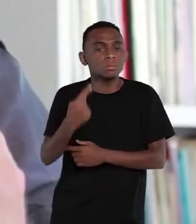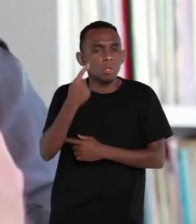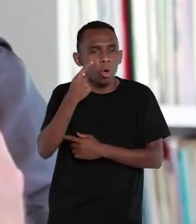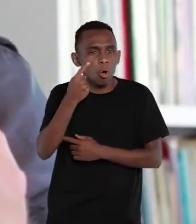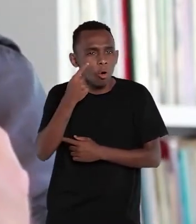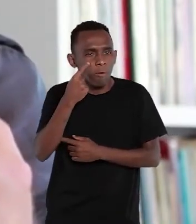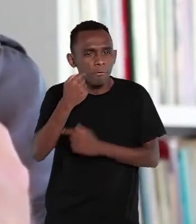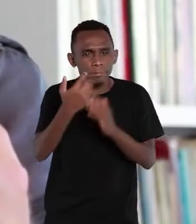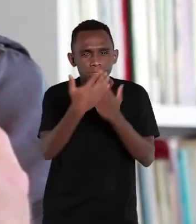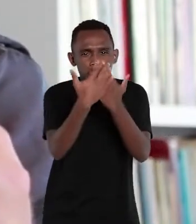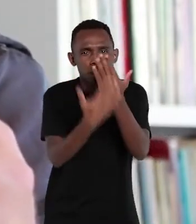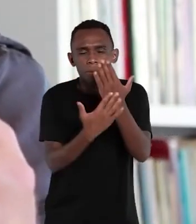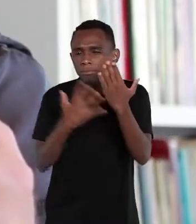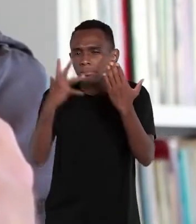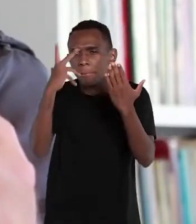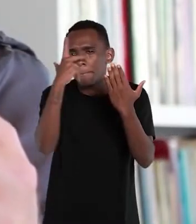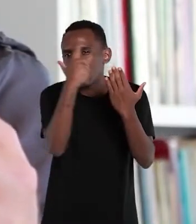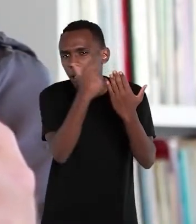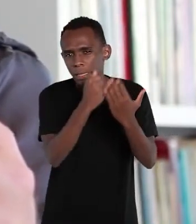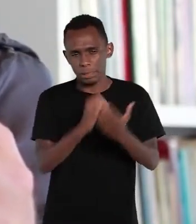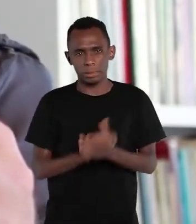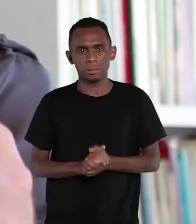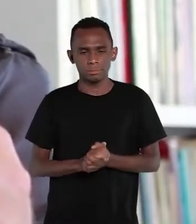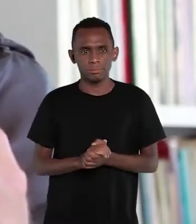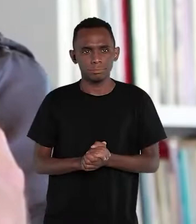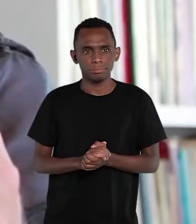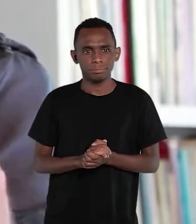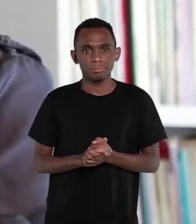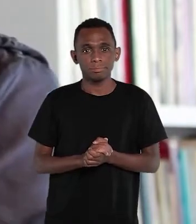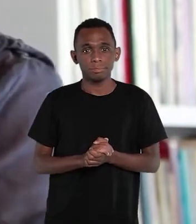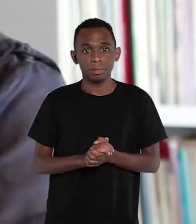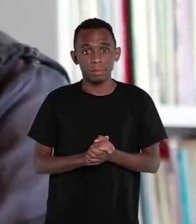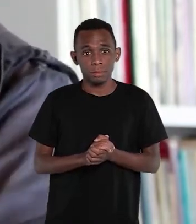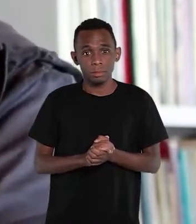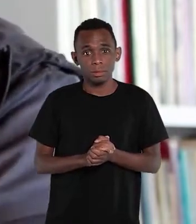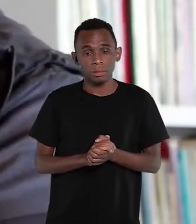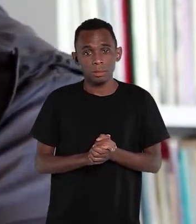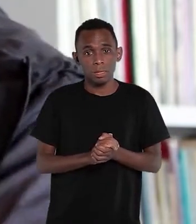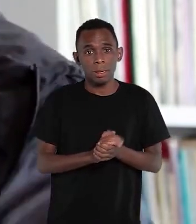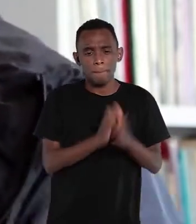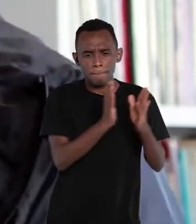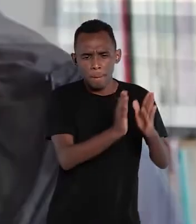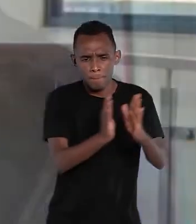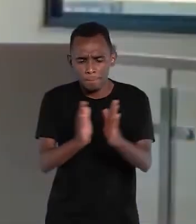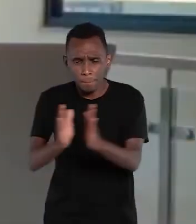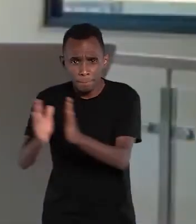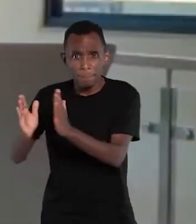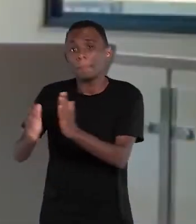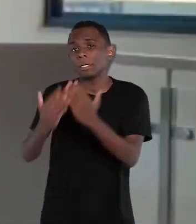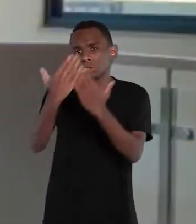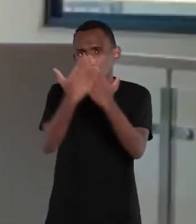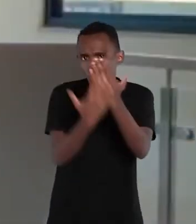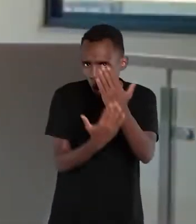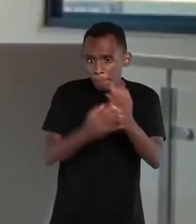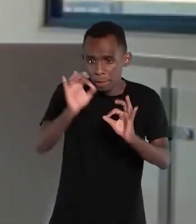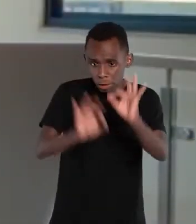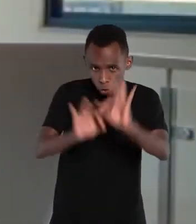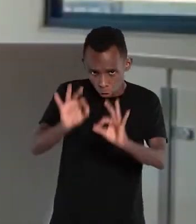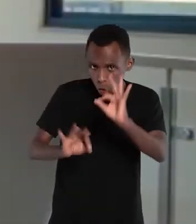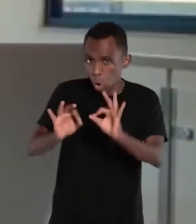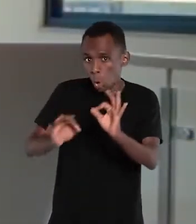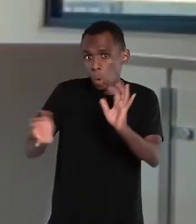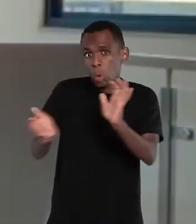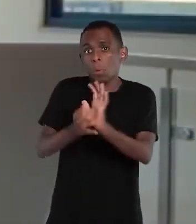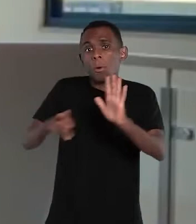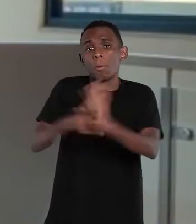pessoal ver. Afonso segura nas mãos o livro Faroestes, de Marçal Aquino. A capa mostra duas pessoas